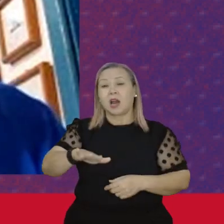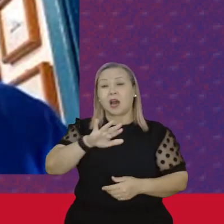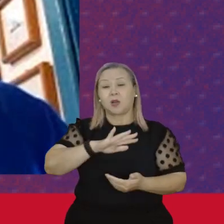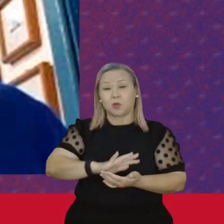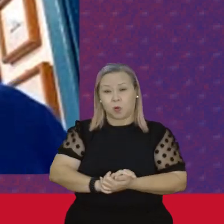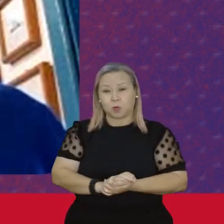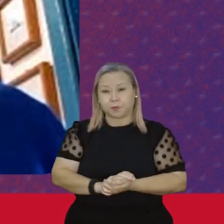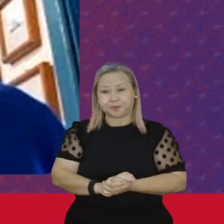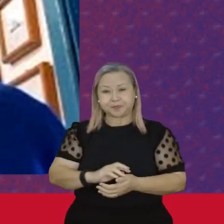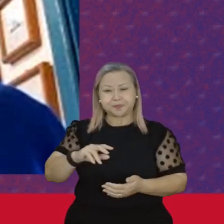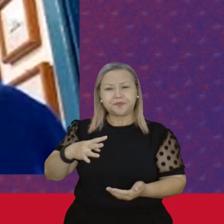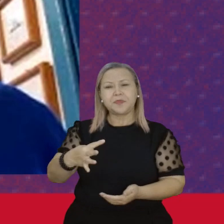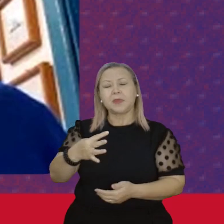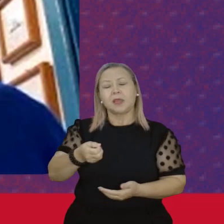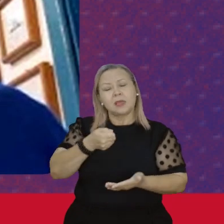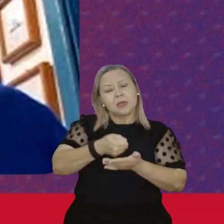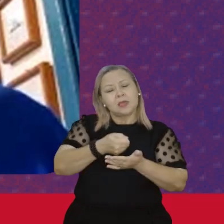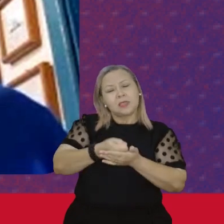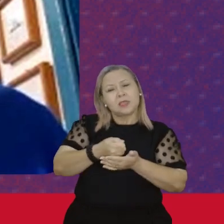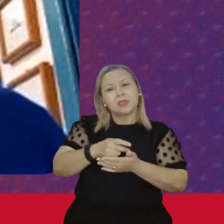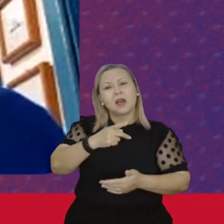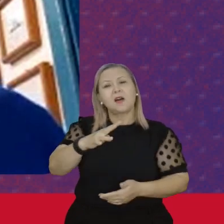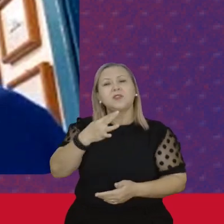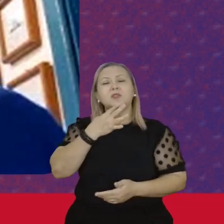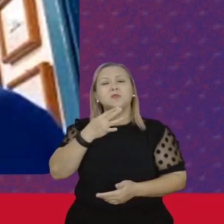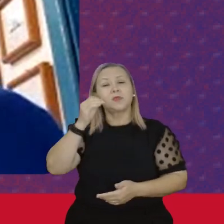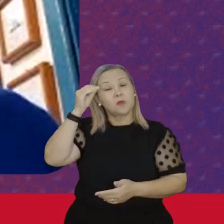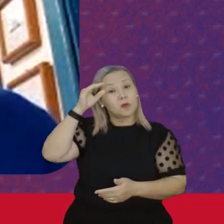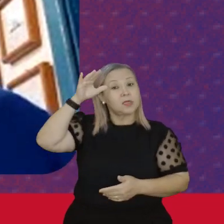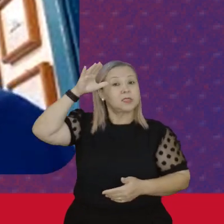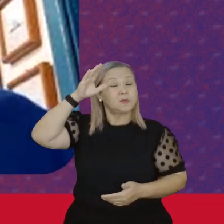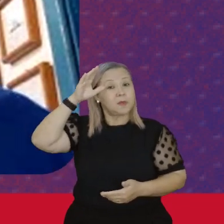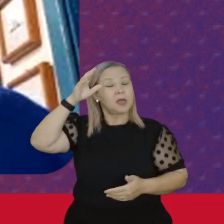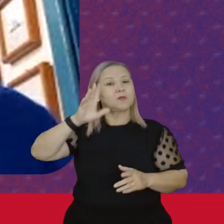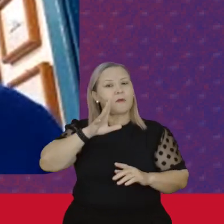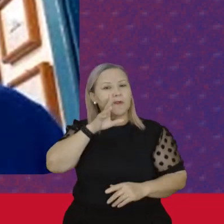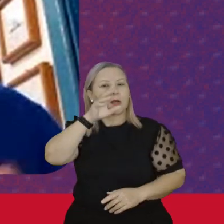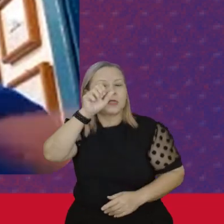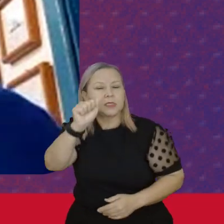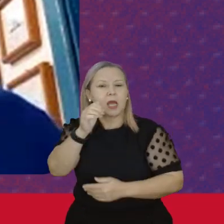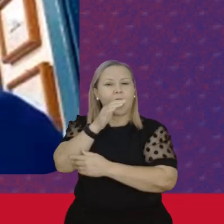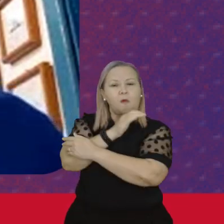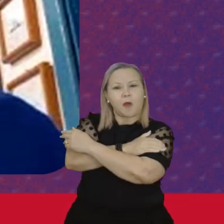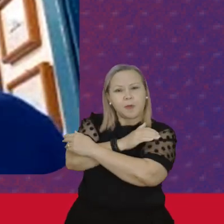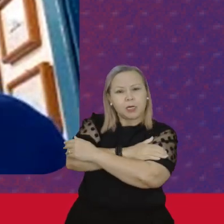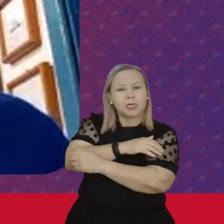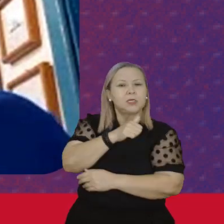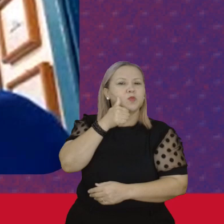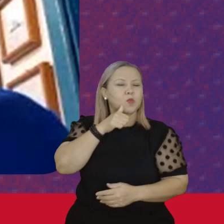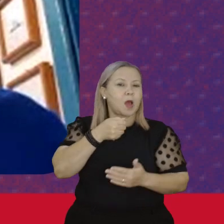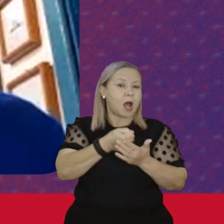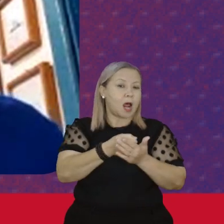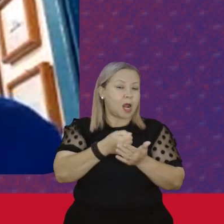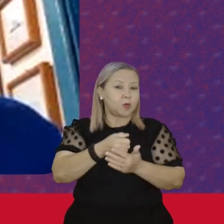conhecimento a fortalecer a nossa luta, os feminismos e a classe